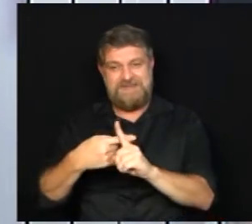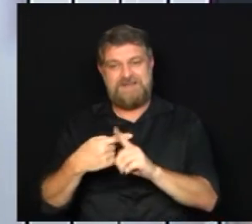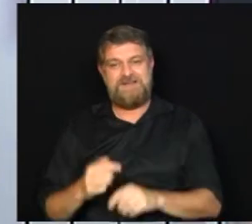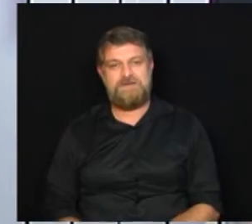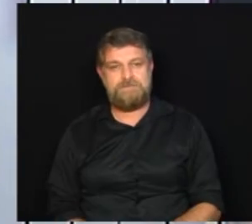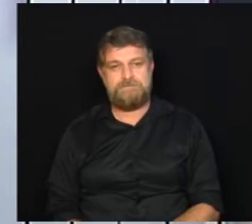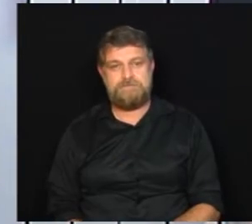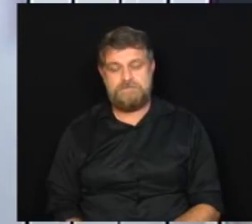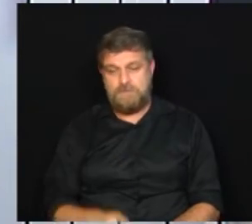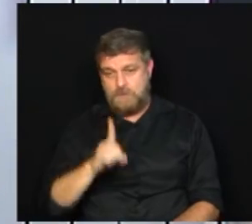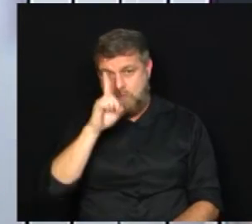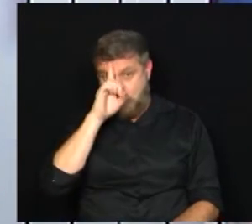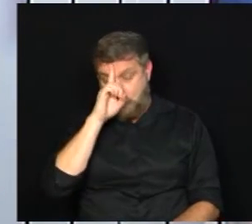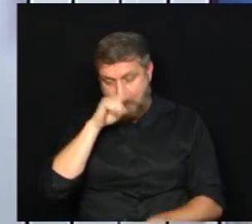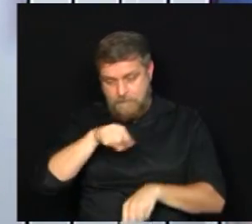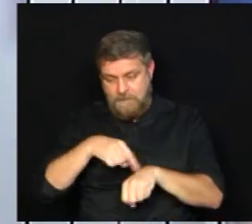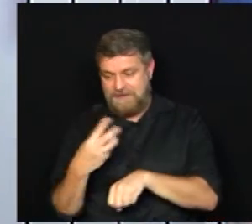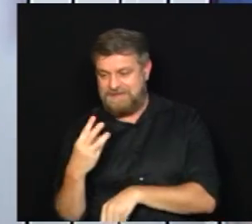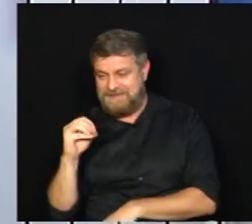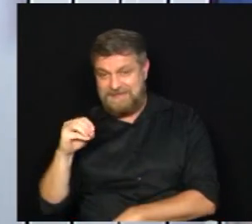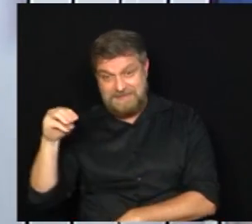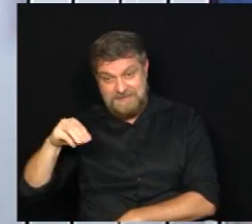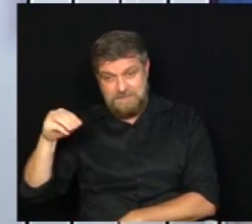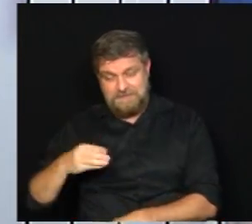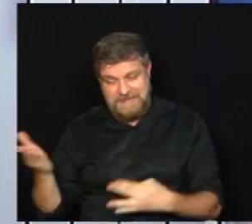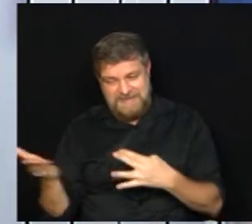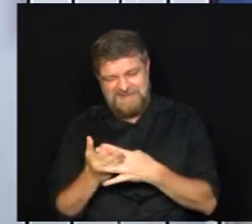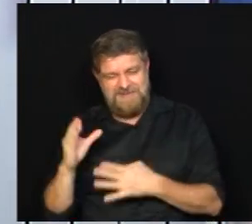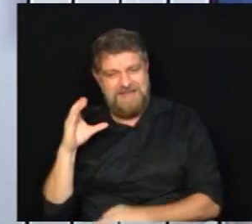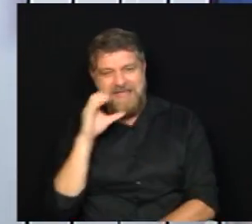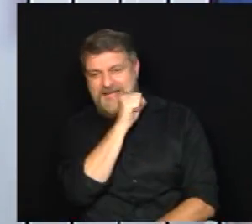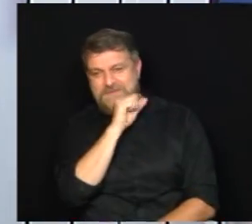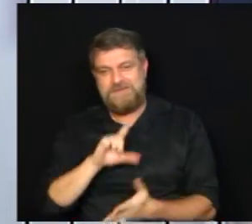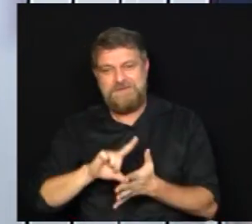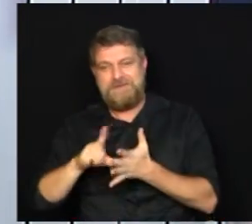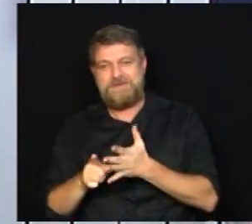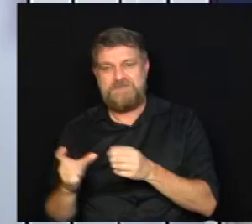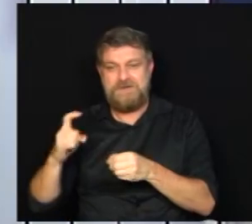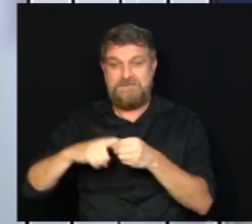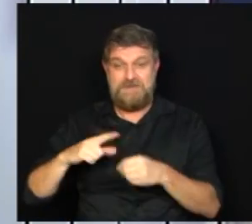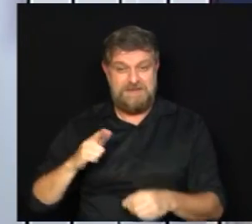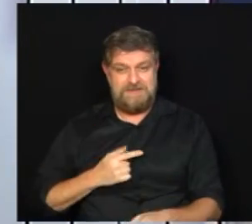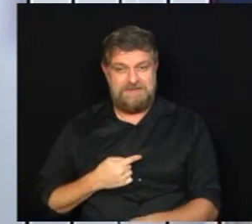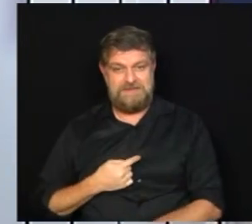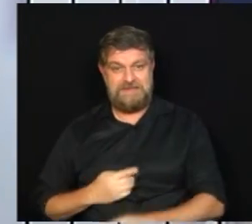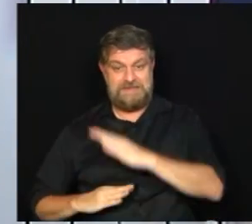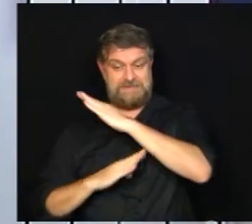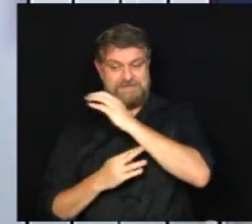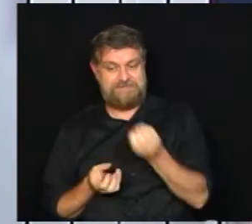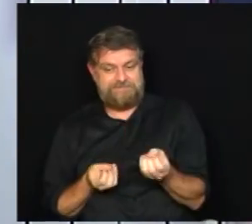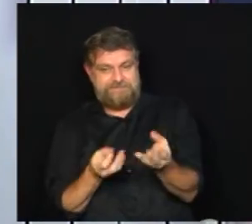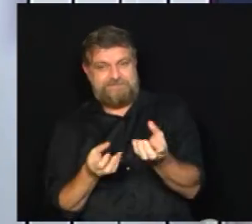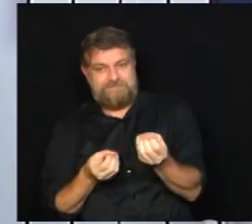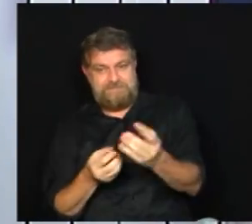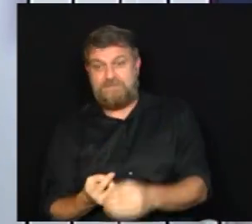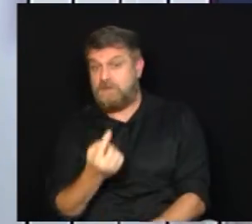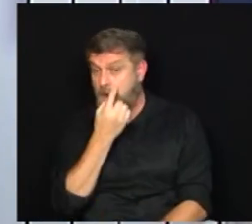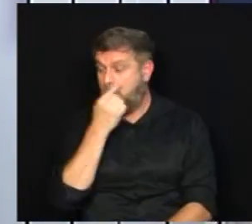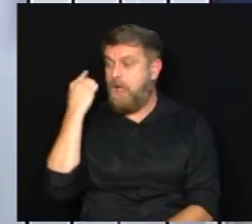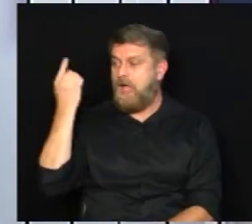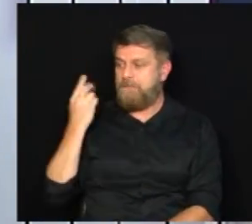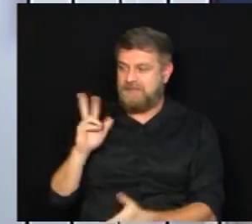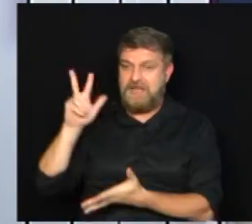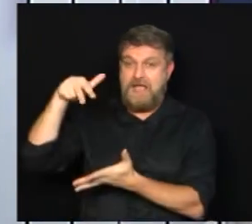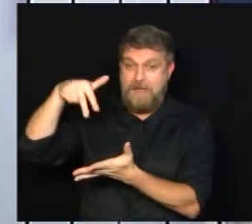Total. 1h30, vamos fazer o seguinte, rápido intervalo e na volta tem as notícias do Legislativo com a Mirna